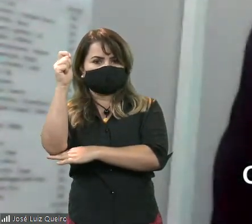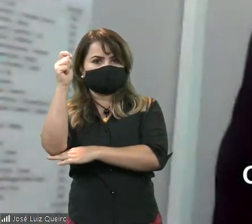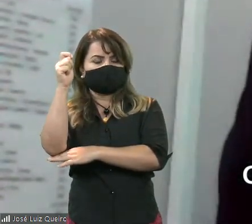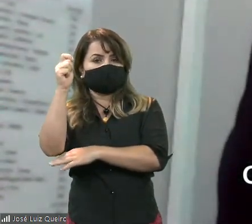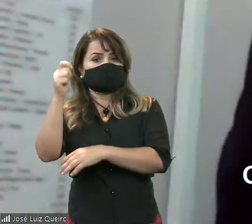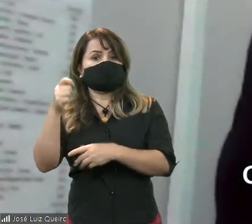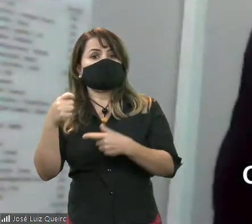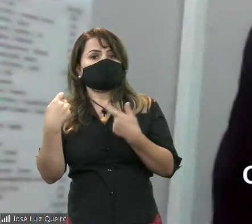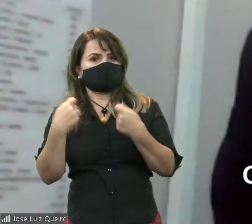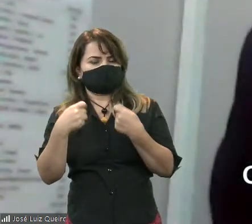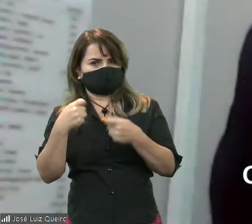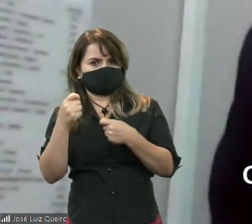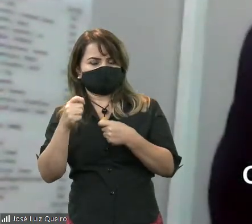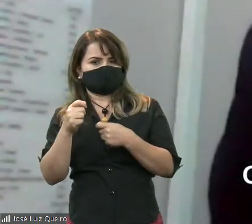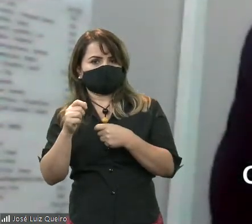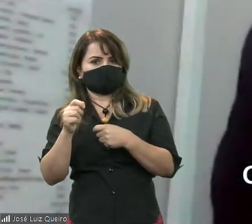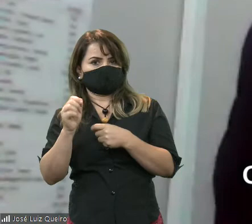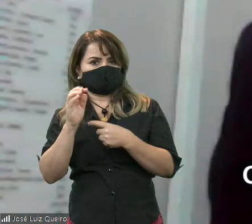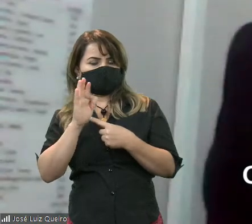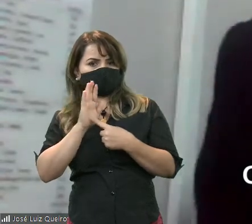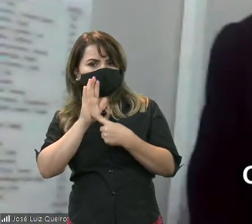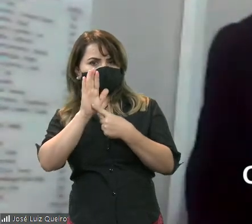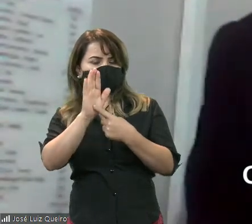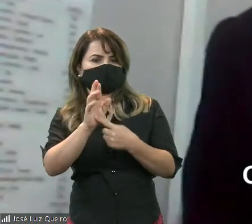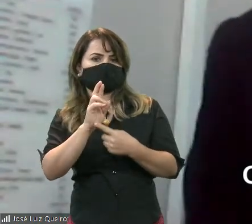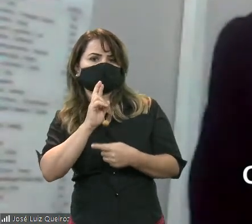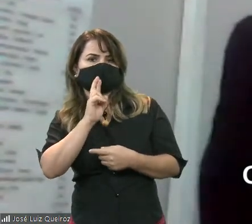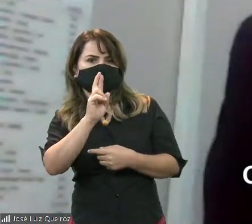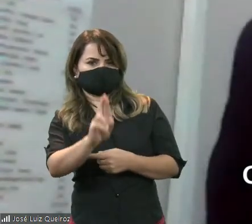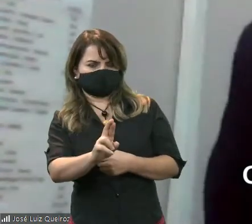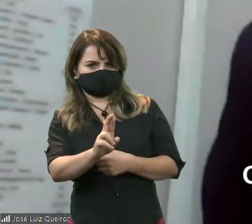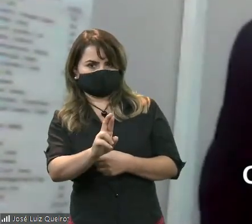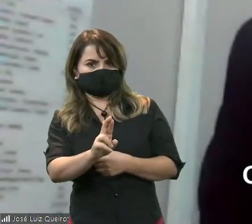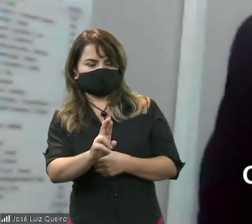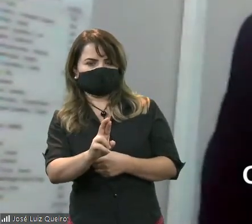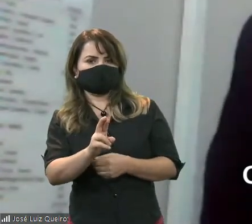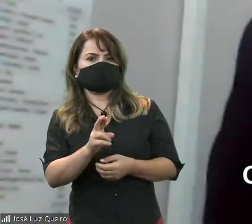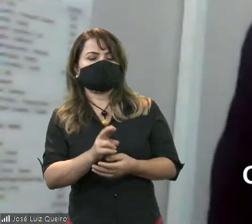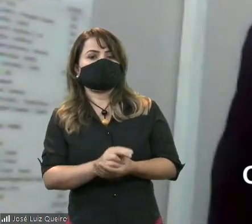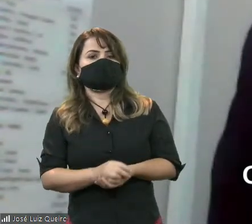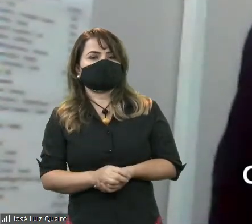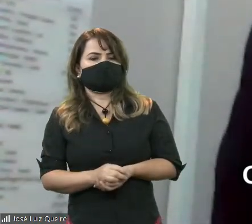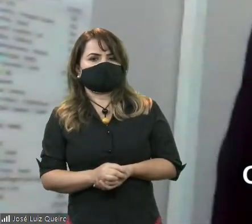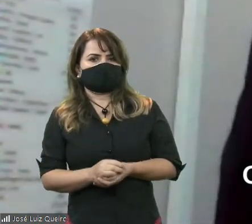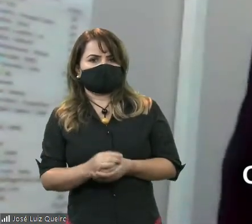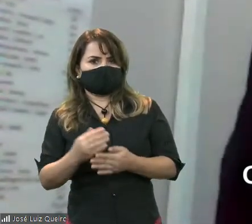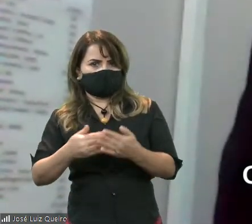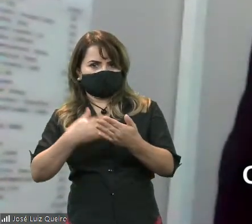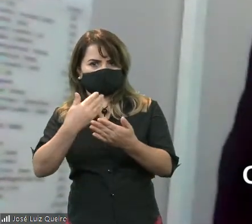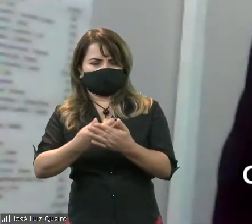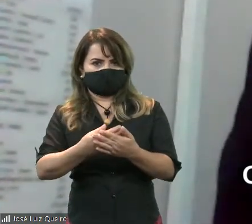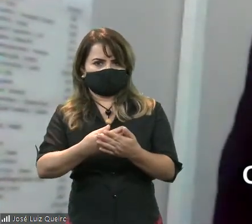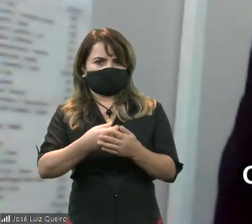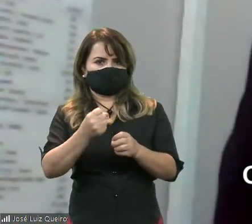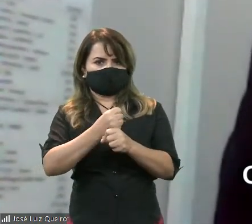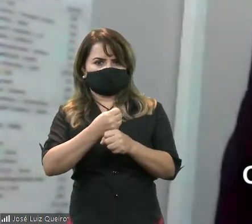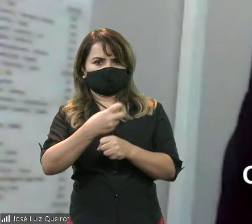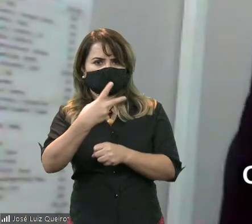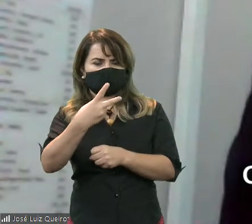que, não se dando resultados em 2021, 2022, a prefeitura deixe a